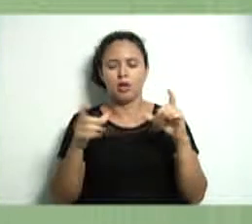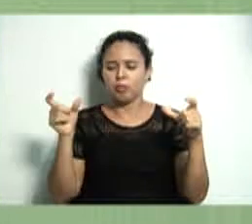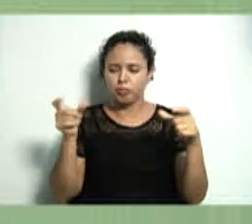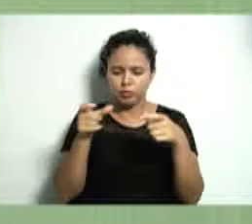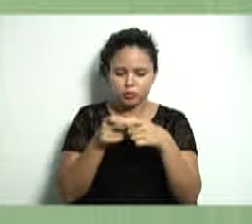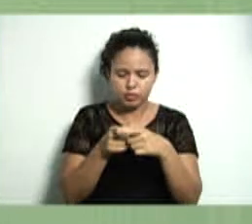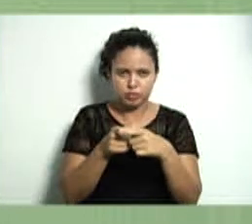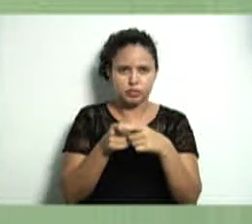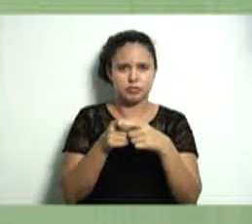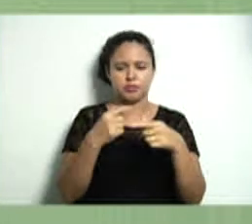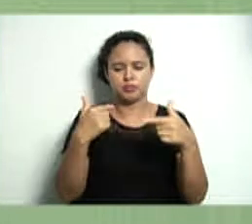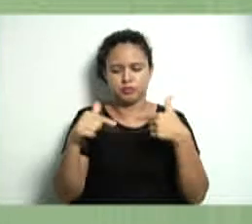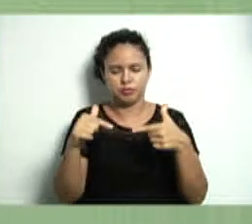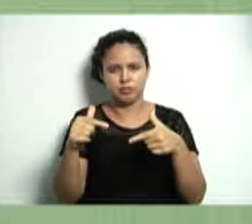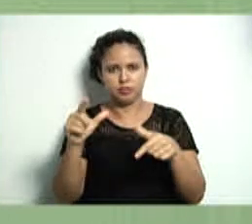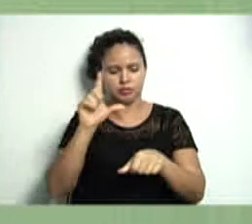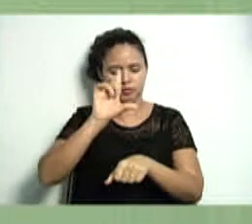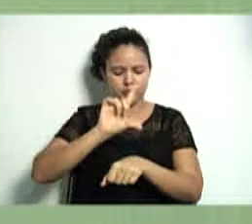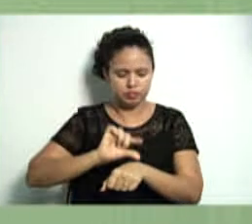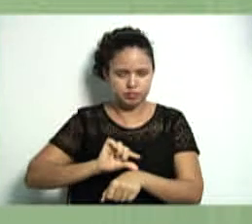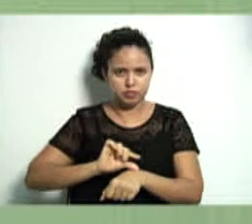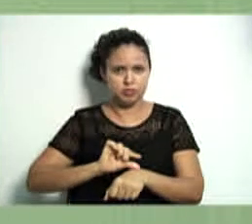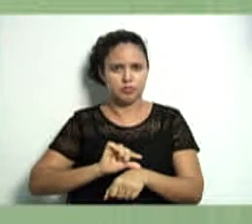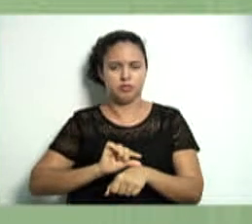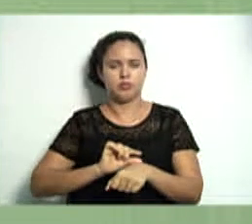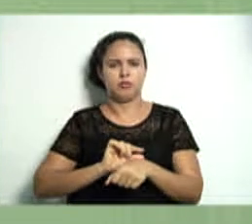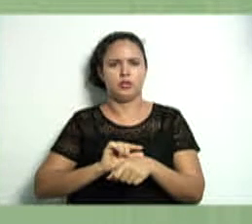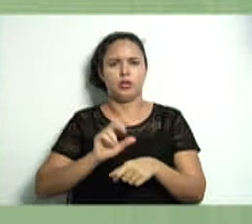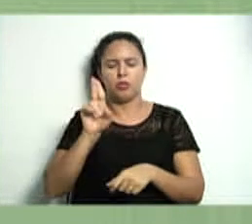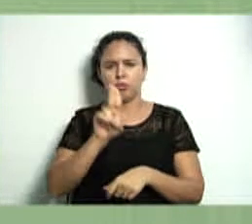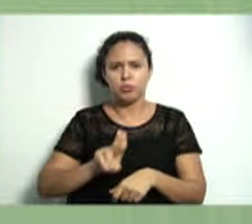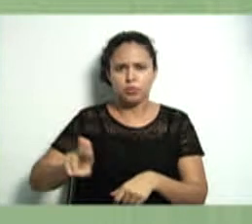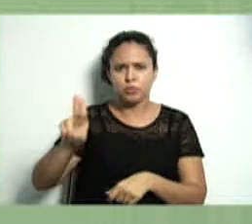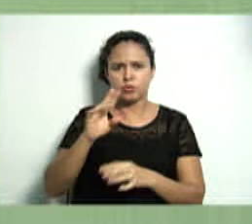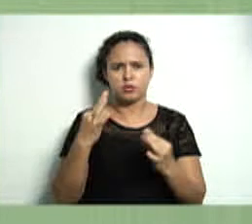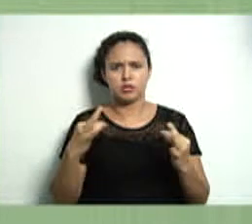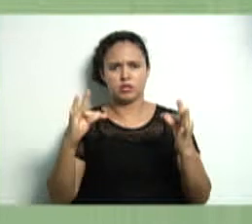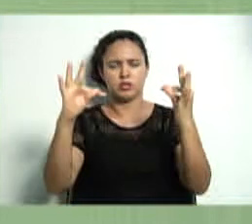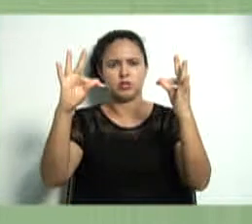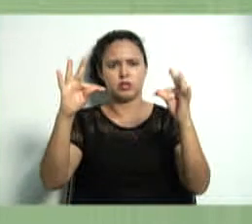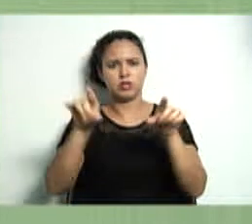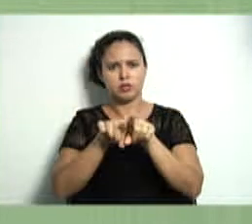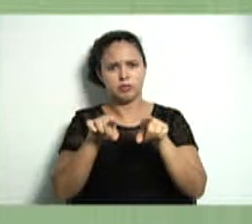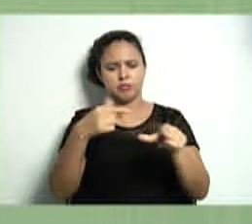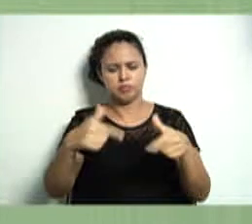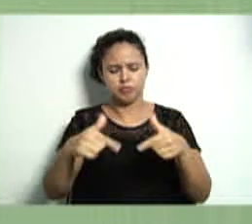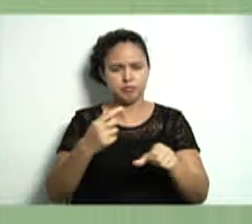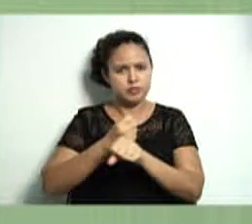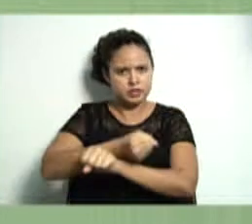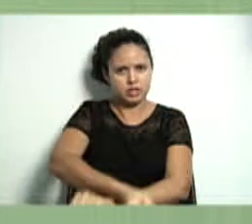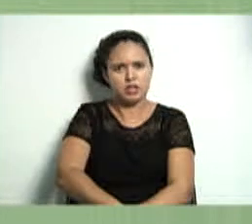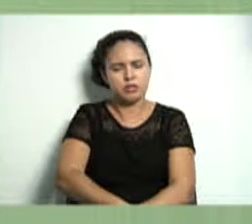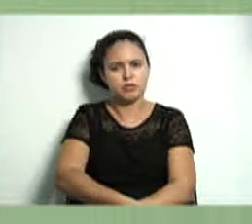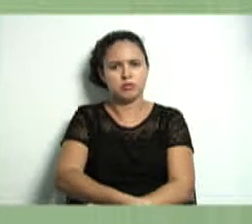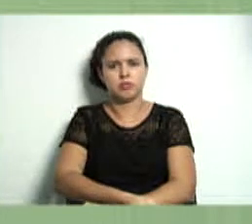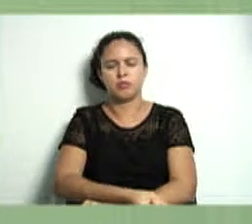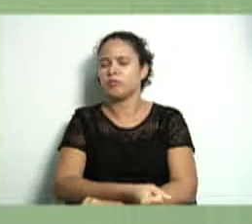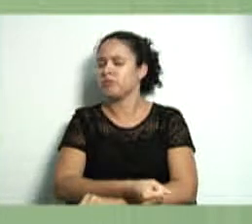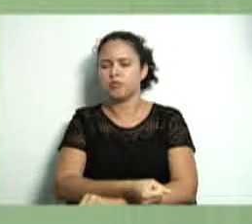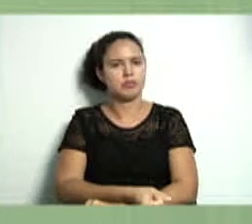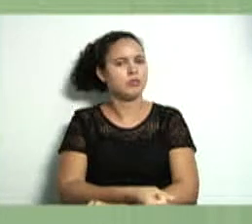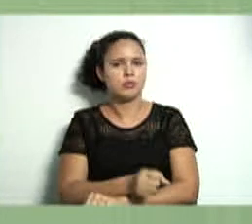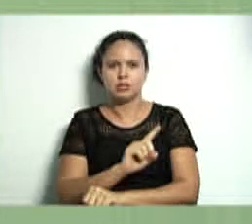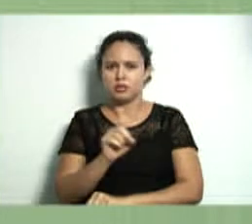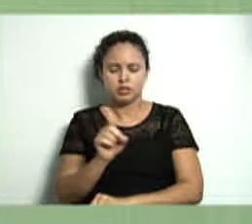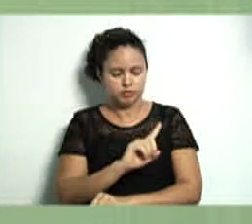quantidade de horas de trabalho, pelo uso intensivo de tecnologia e pelo trabalho escravo? Não, ele não